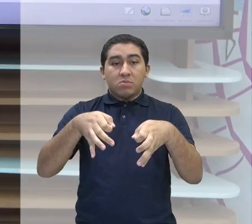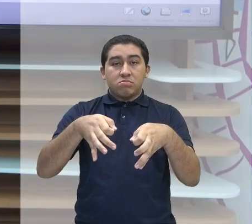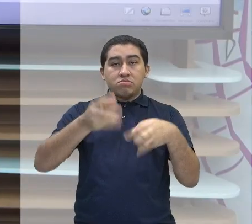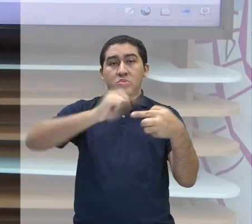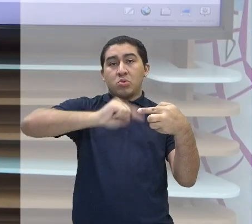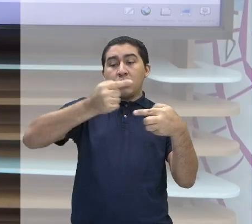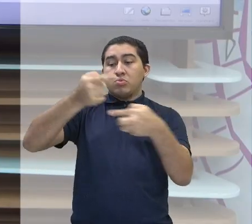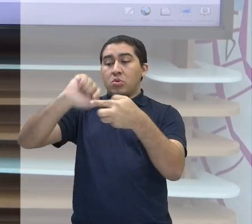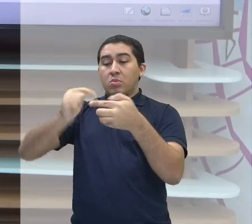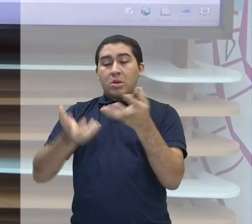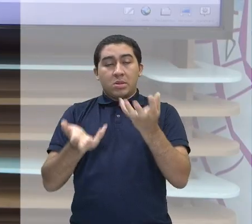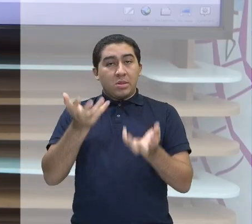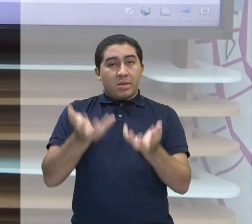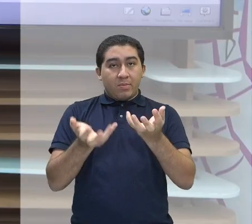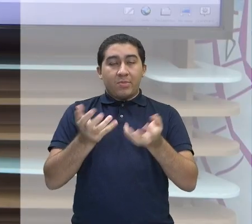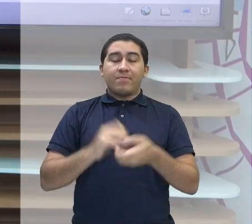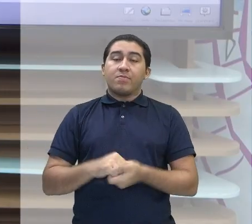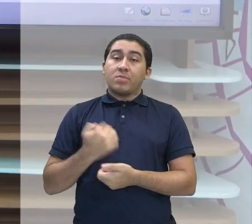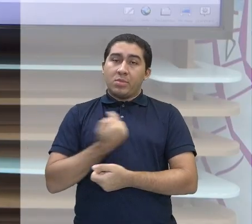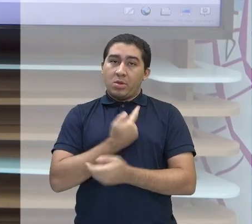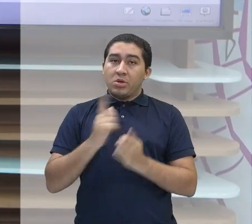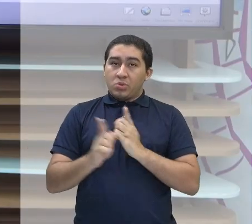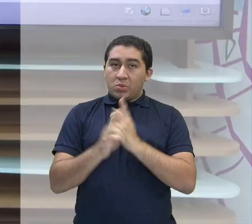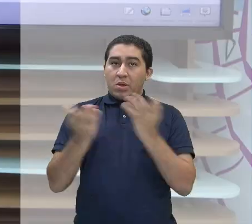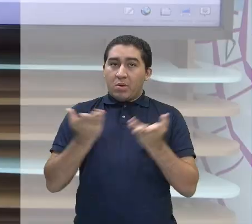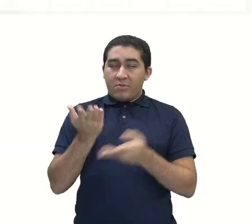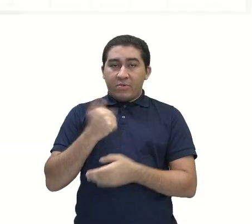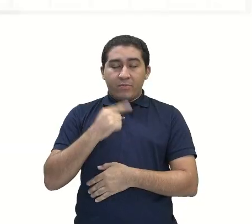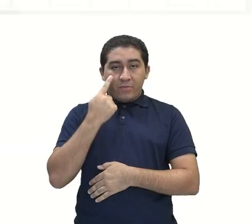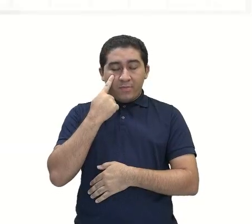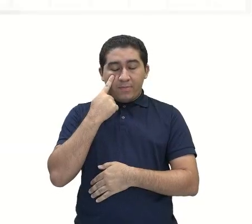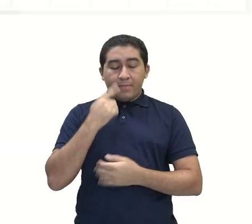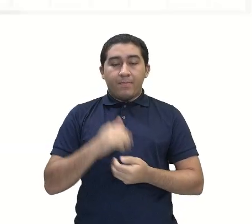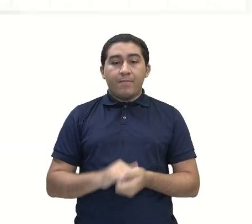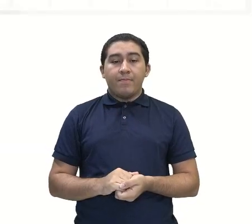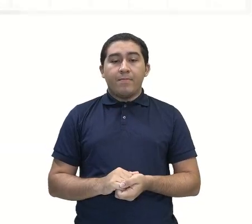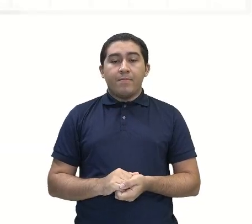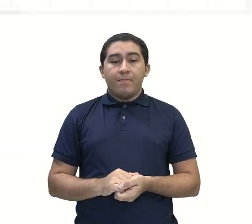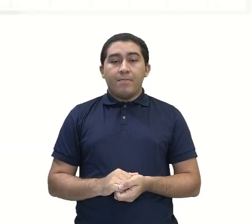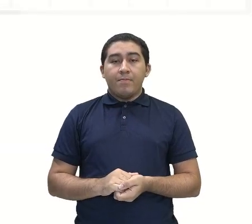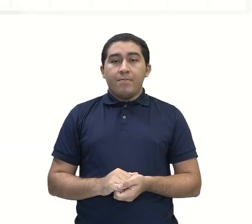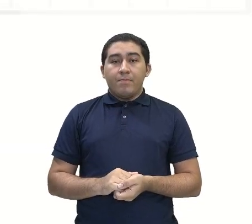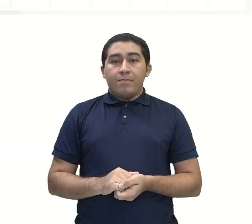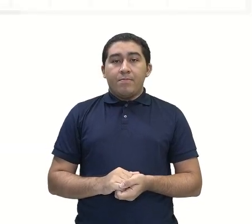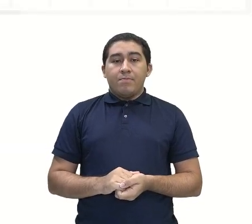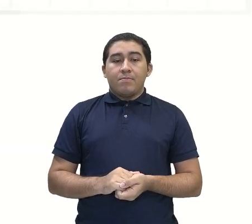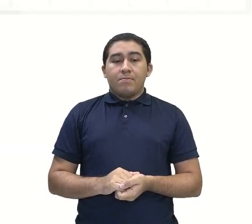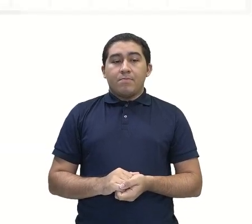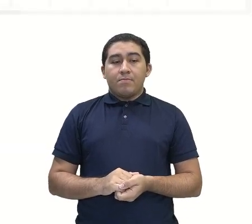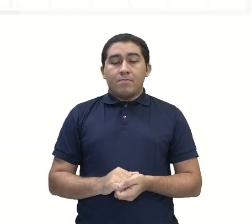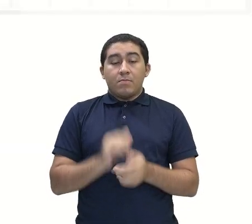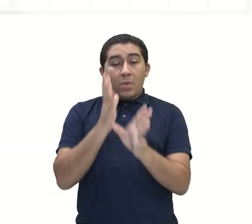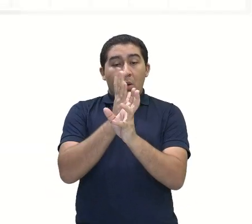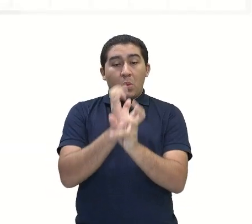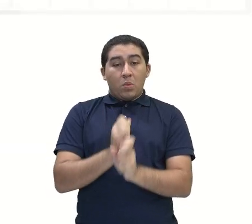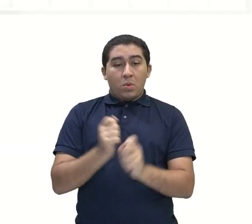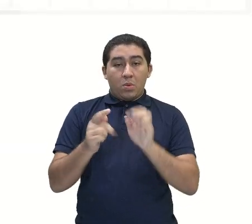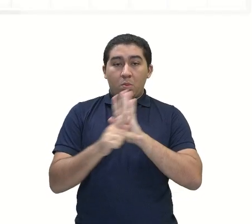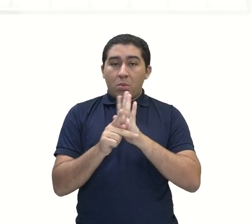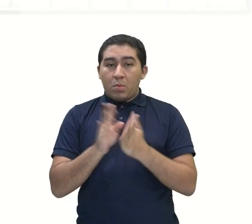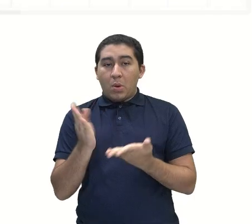em equilíbrio? É isso que a gente vai descobrir agora, tá bom? Então vamos lá voltar para a gente resolver